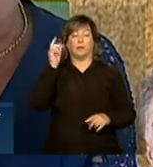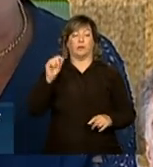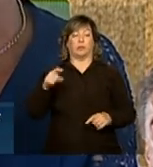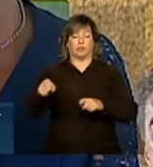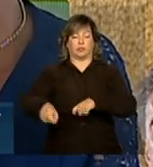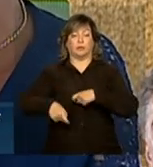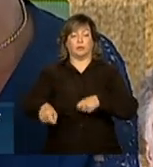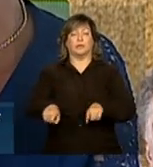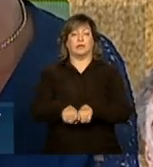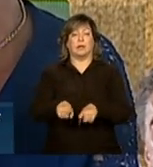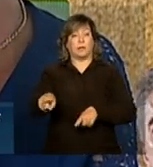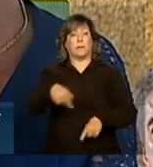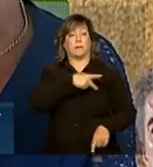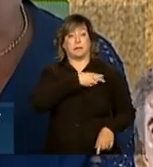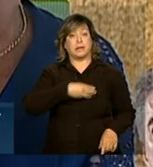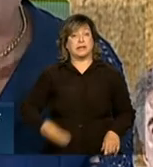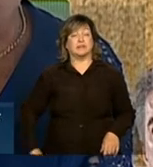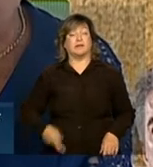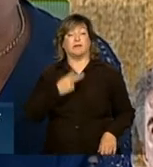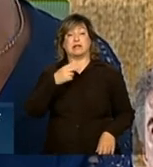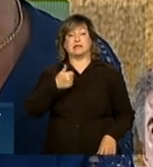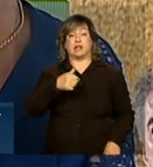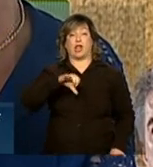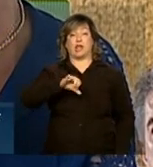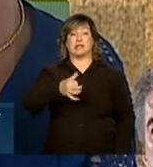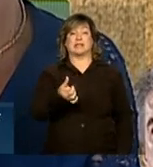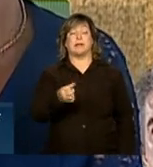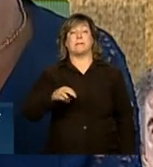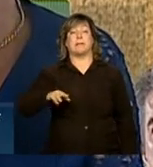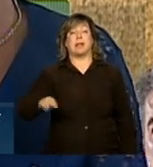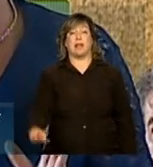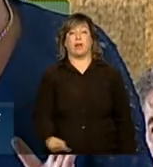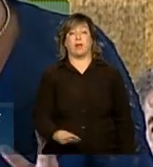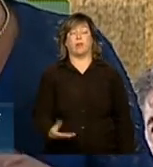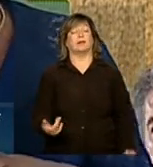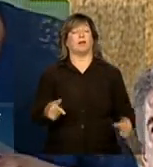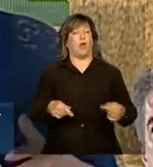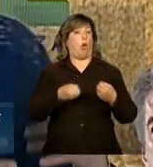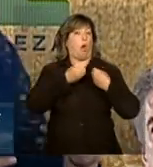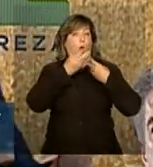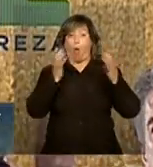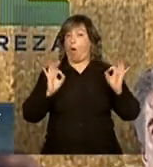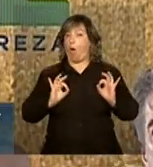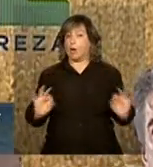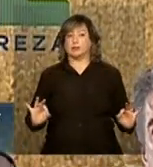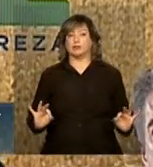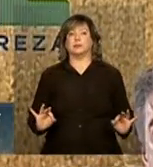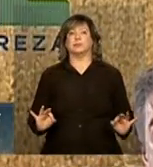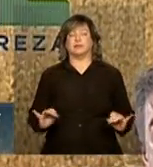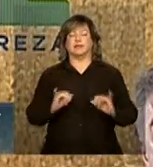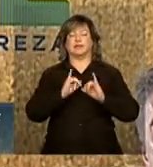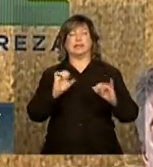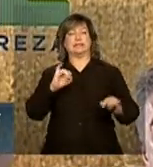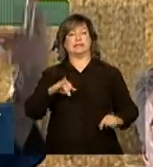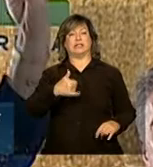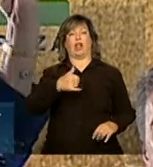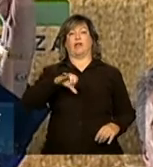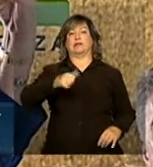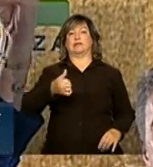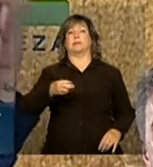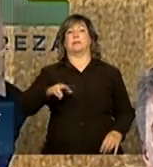da Agricultura está falando em 196 milhões. É uma ótima notícia se for 196